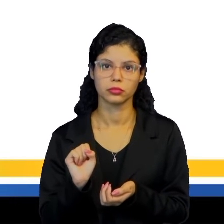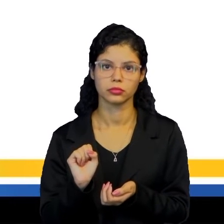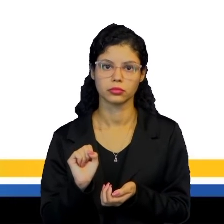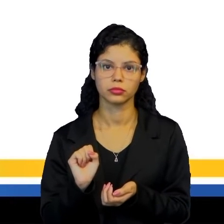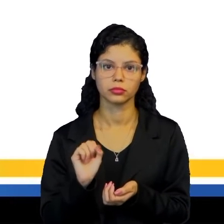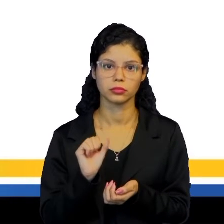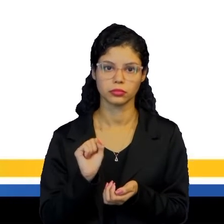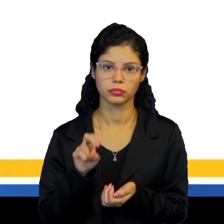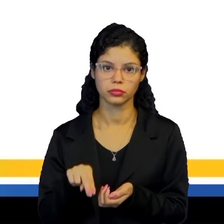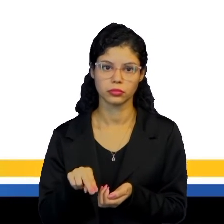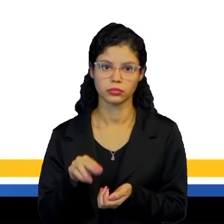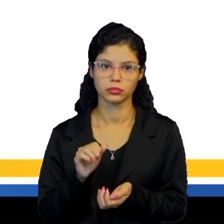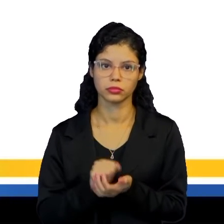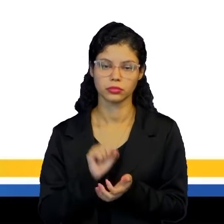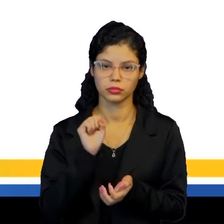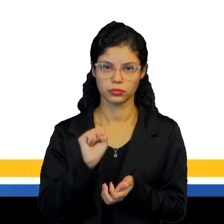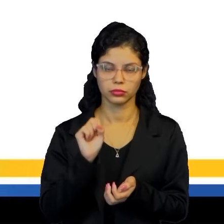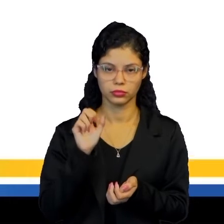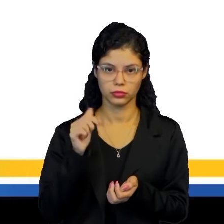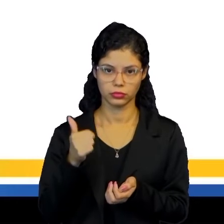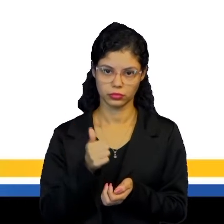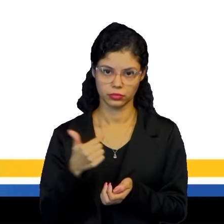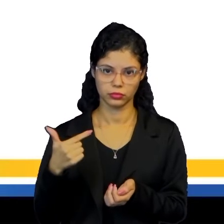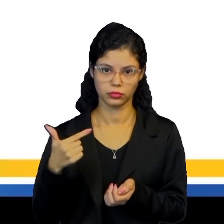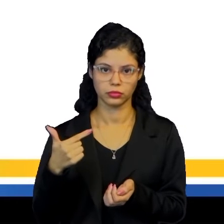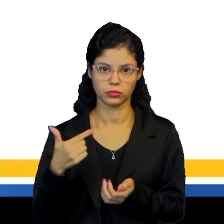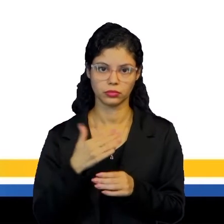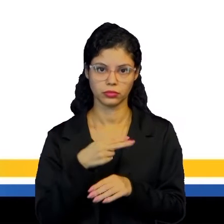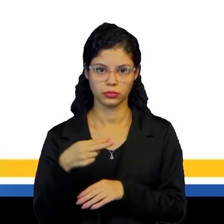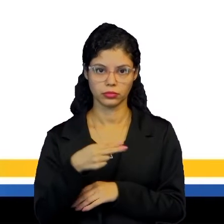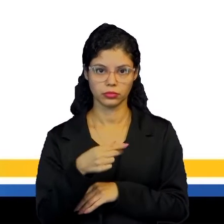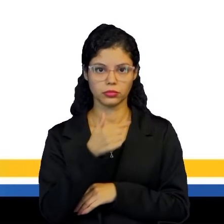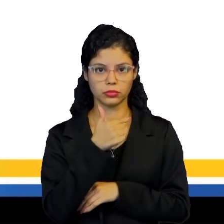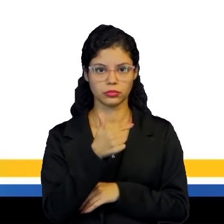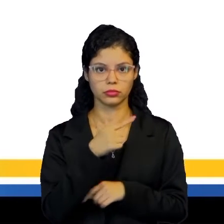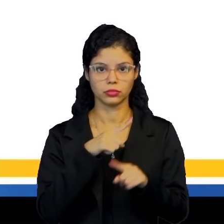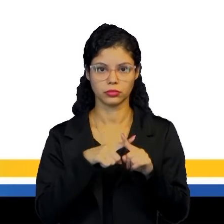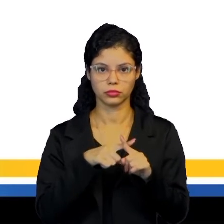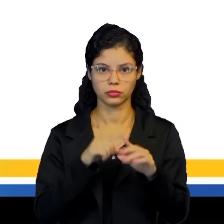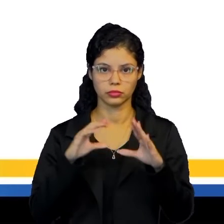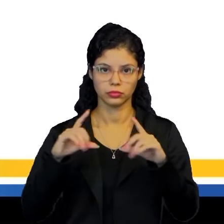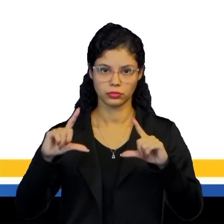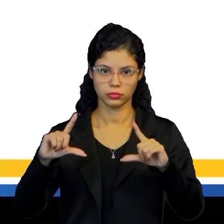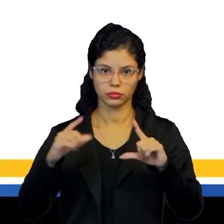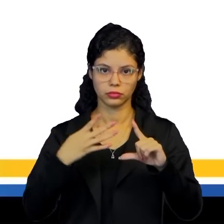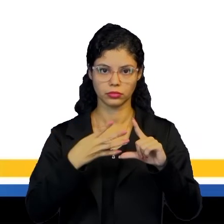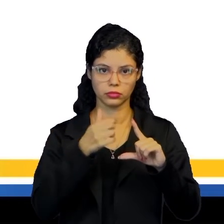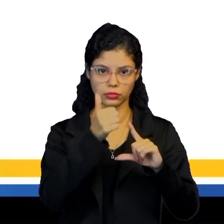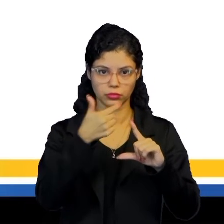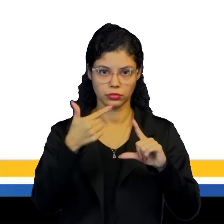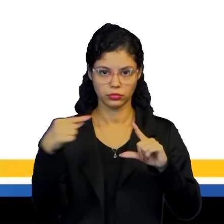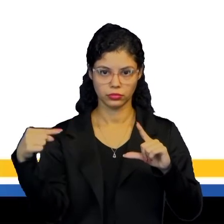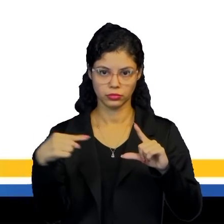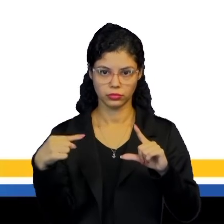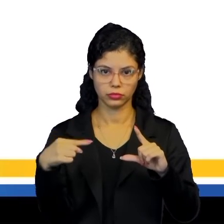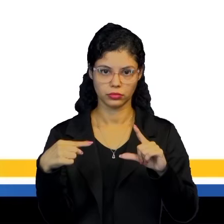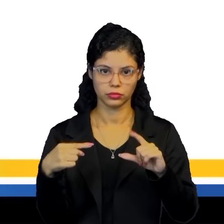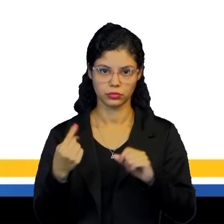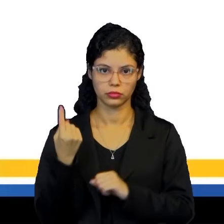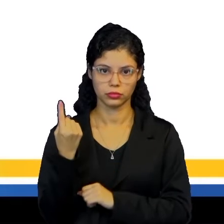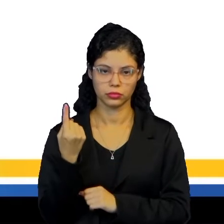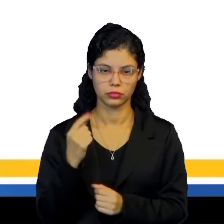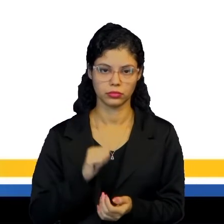Tá? Meu Sn vai ser o S12, que é igual a 2 vezes 4 elevado a